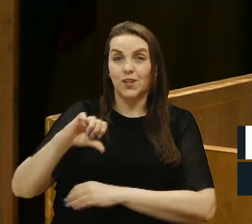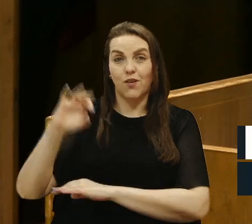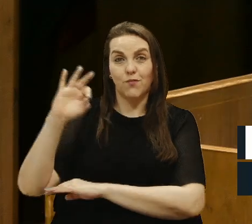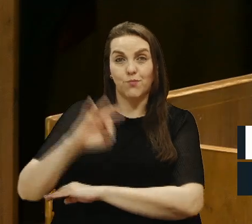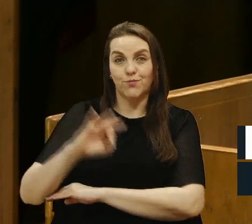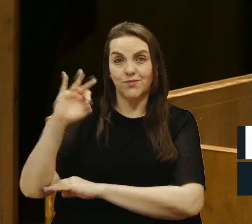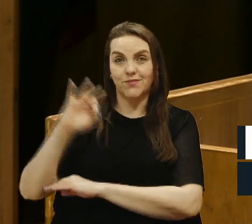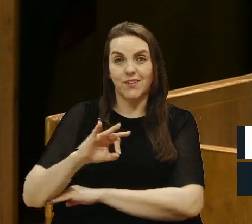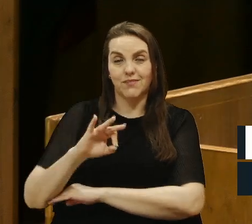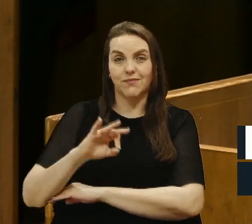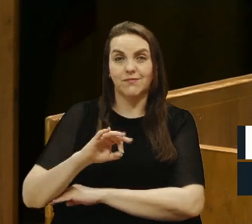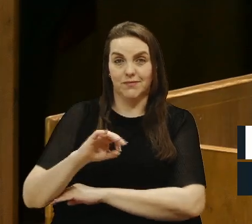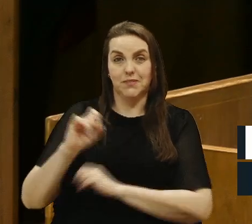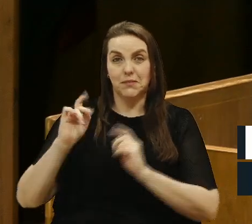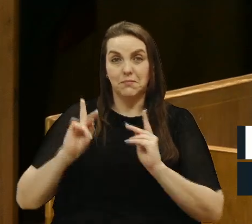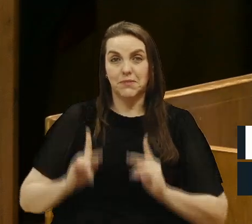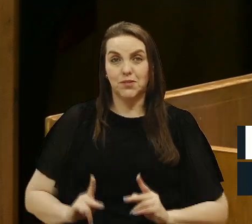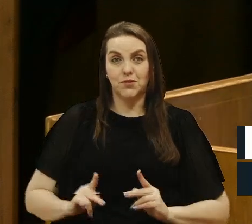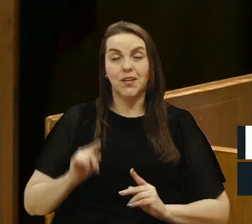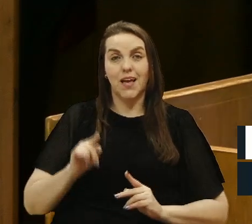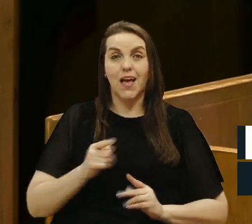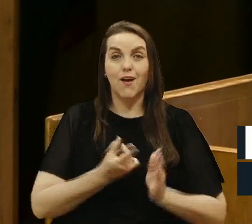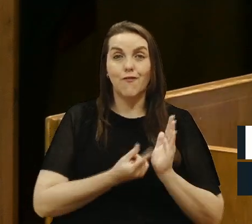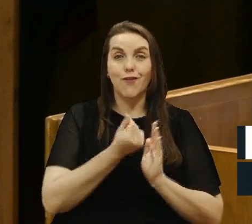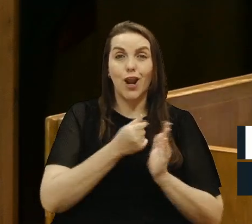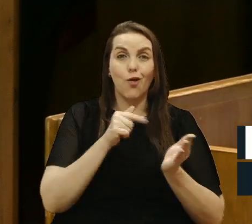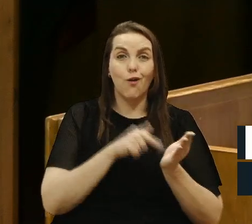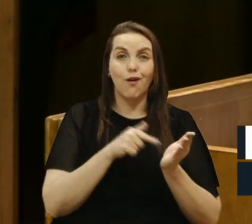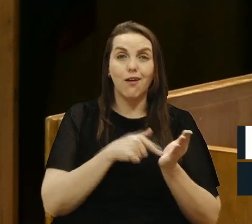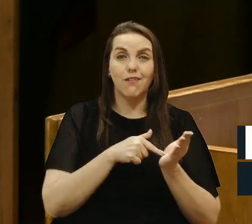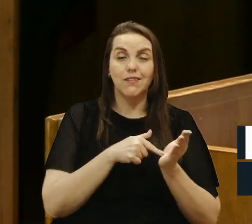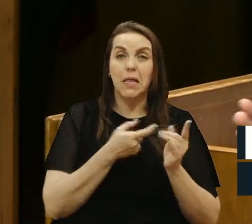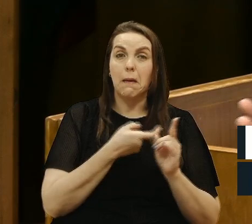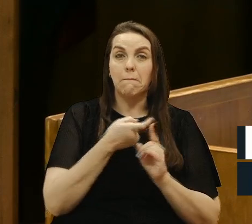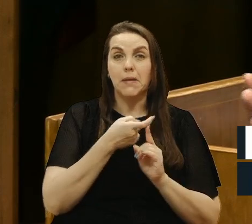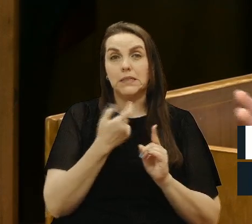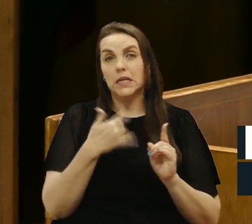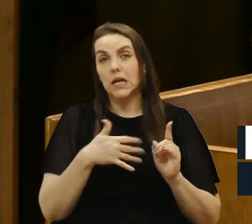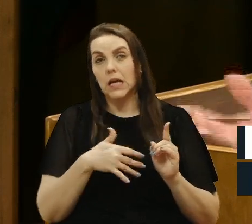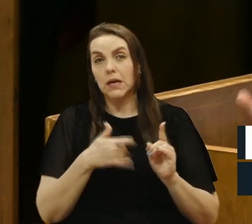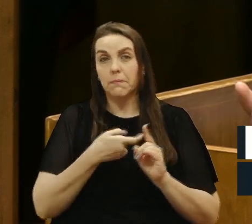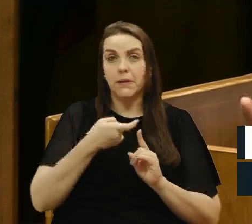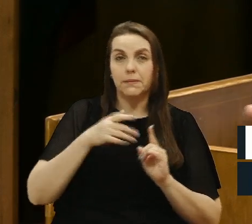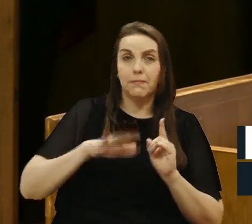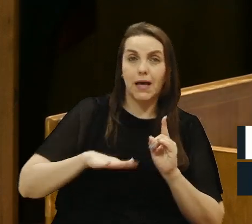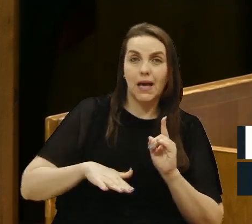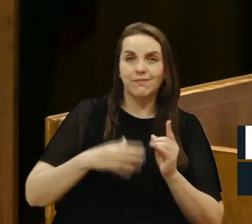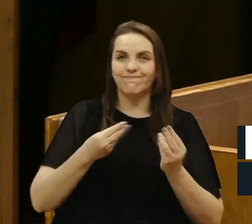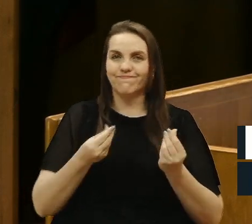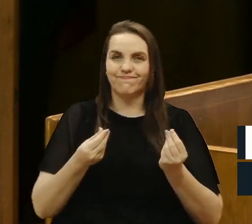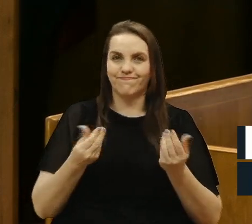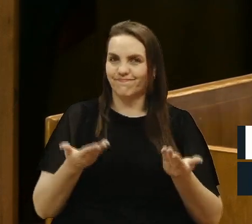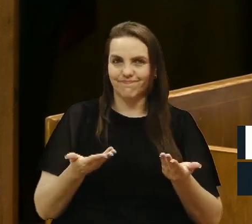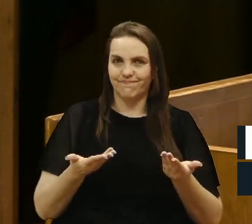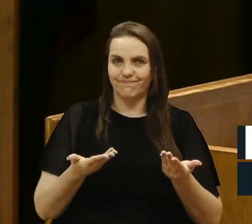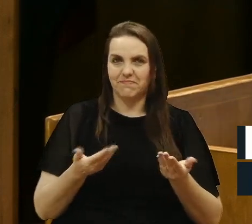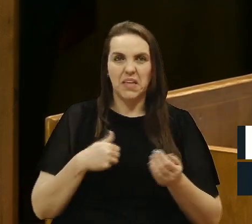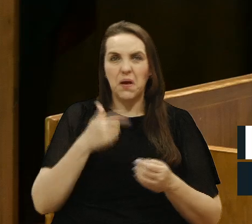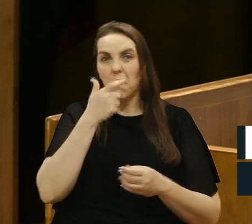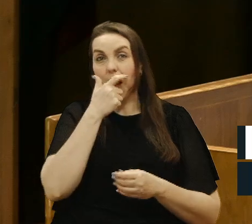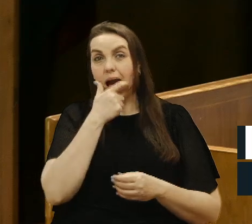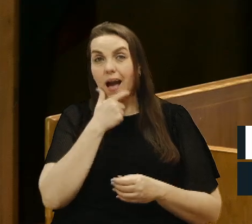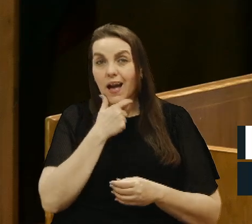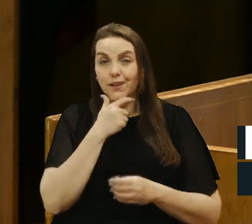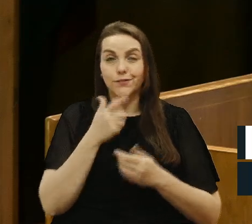99% dos cidadãos se baseiam no valor. Esse mês aqui me cobraram tanto, mas eu acho que eu não gastei esse